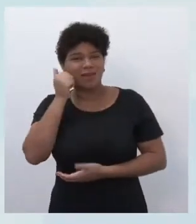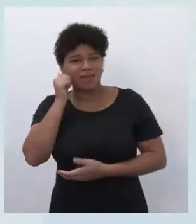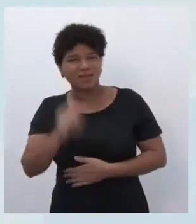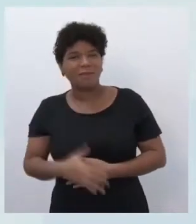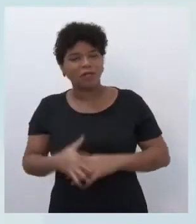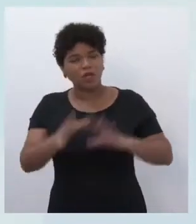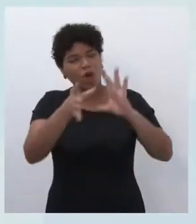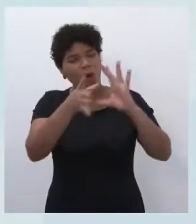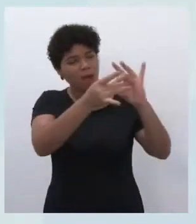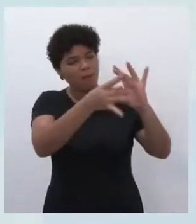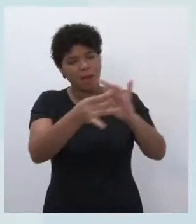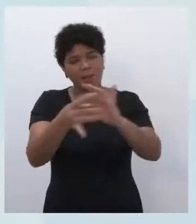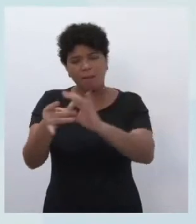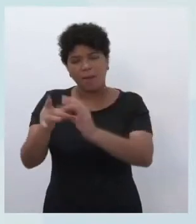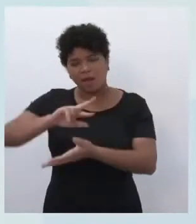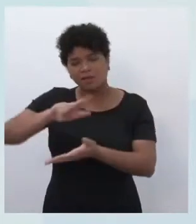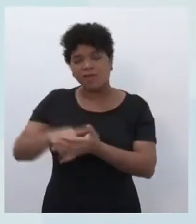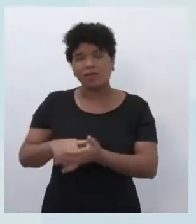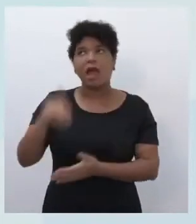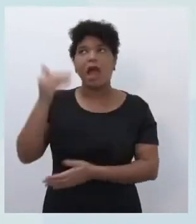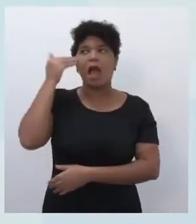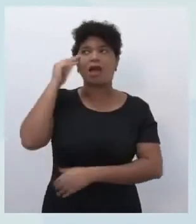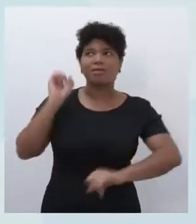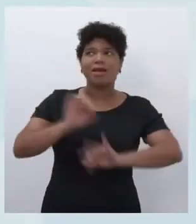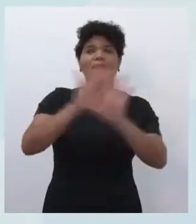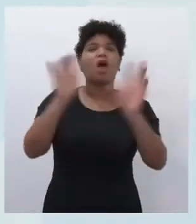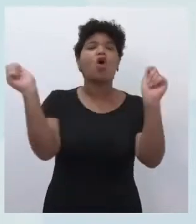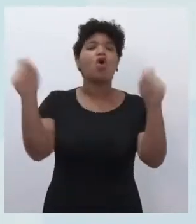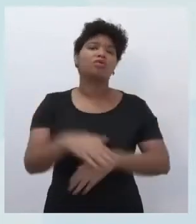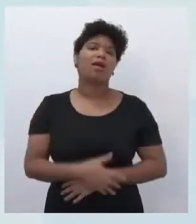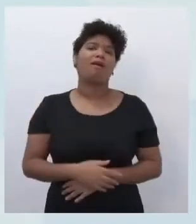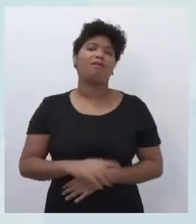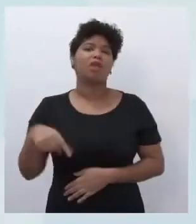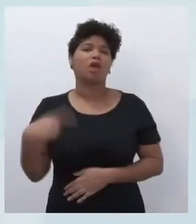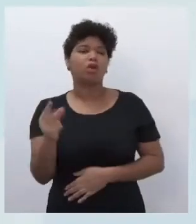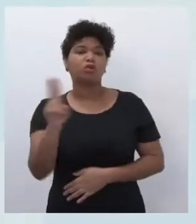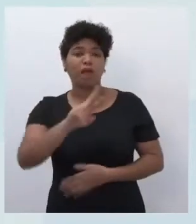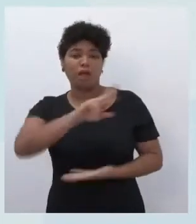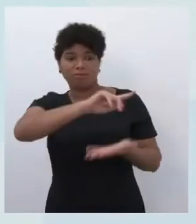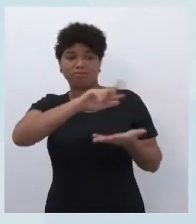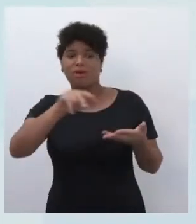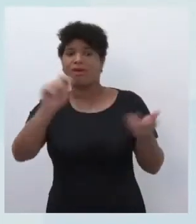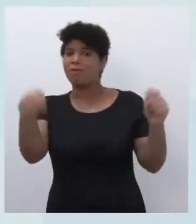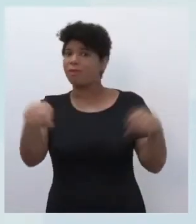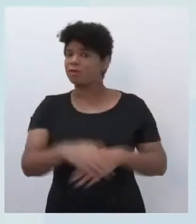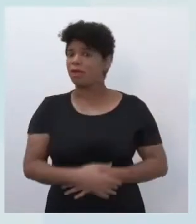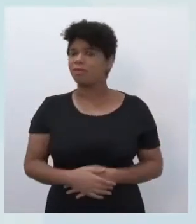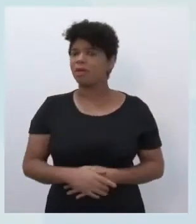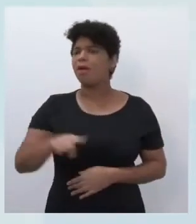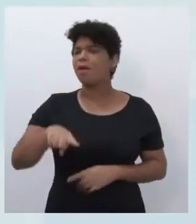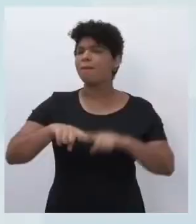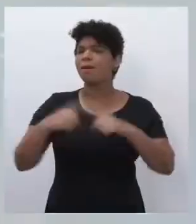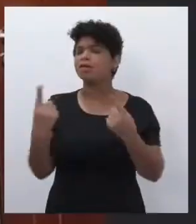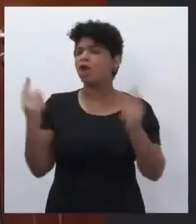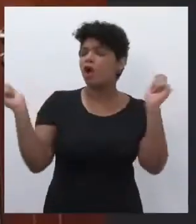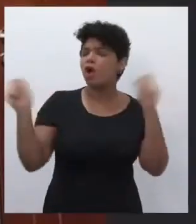que levem ao entendimento mútuo. Também está na página 29. E quais as habilidades,